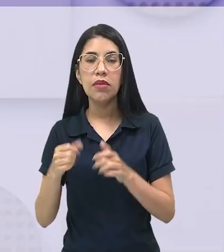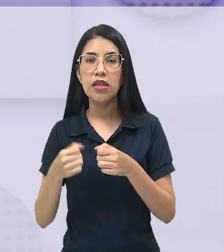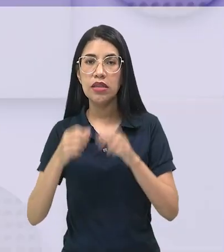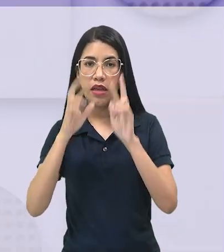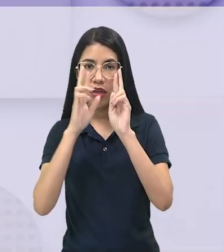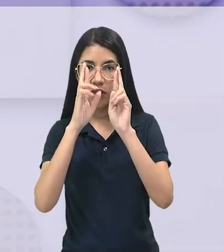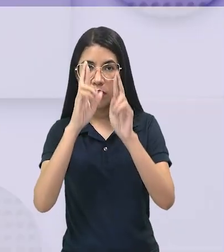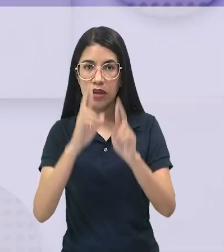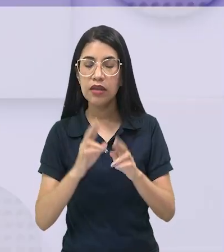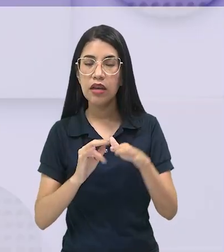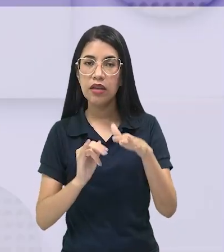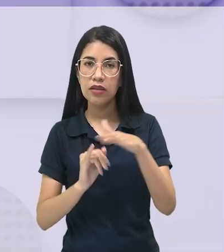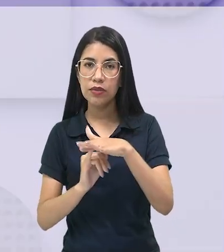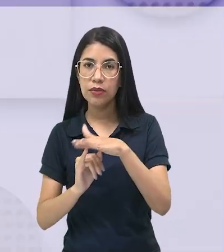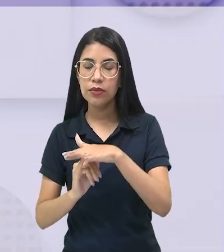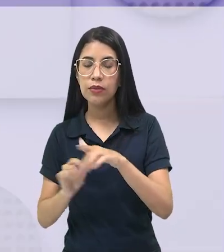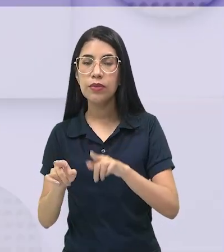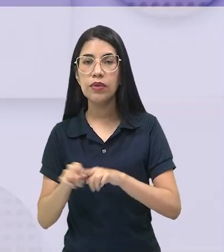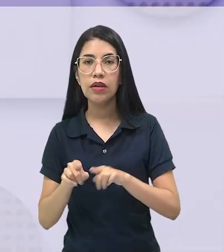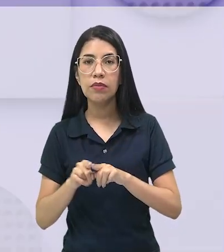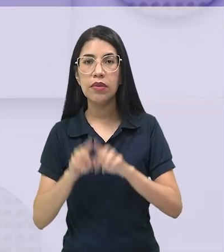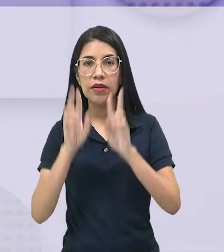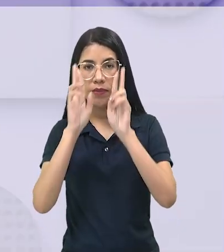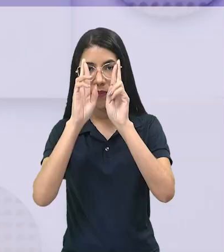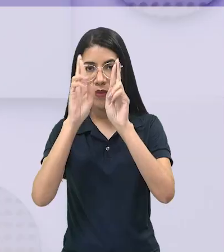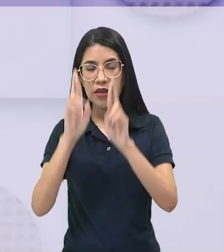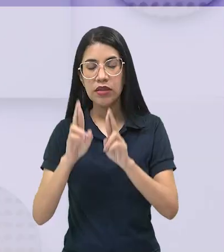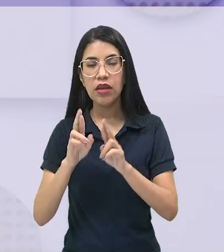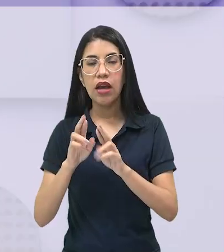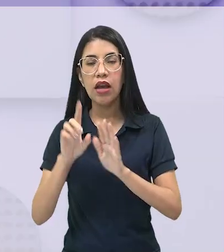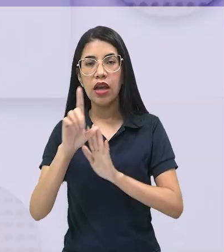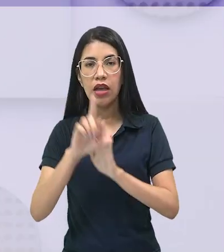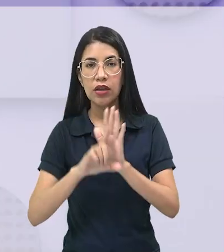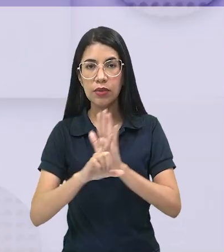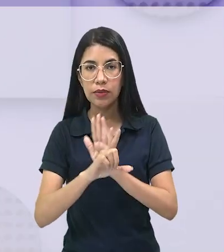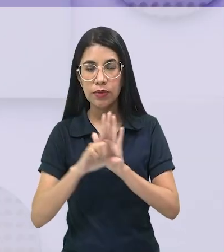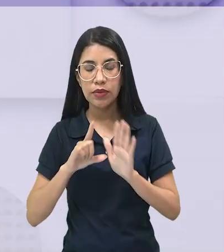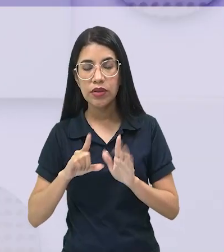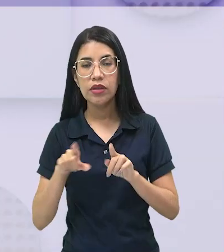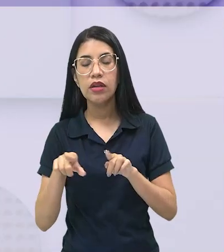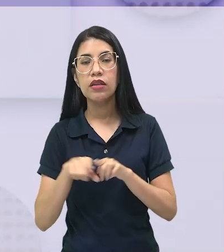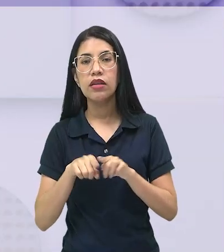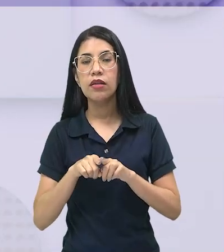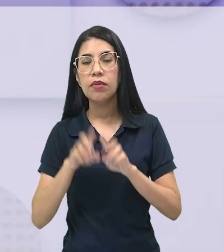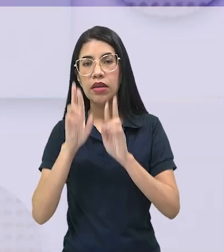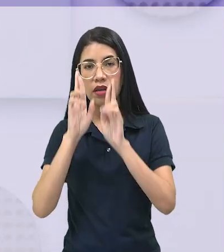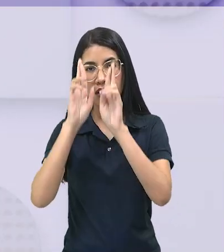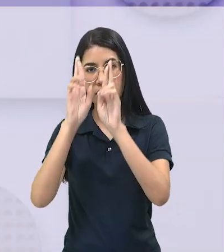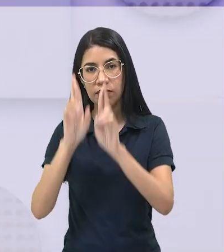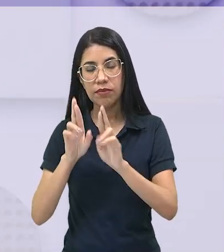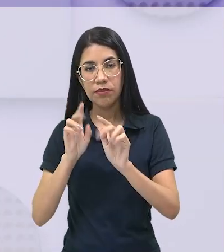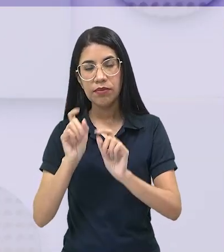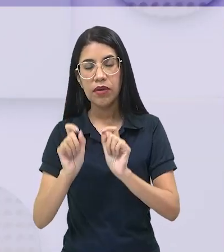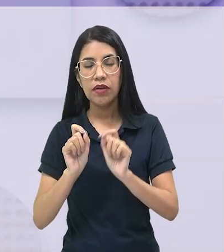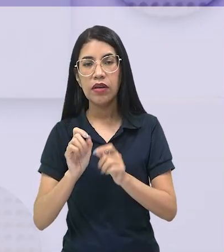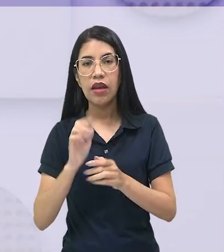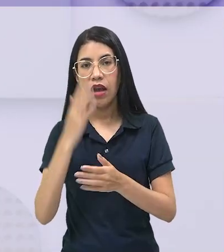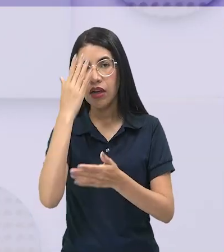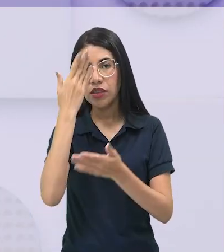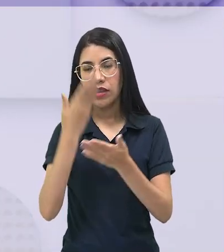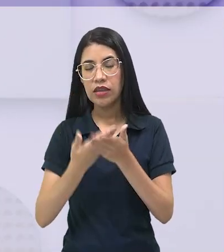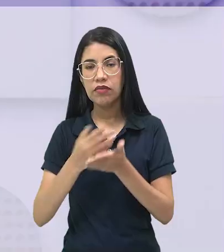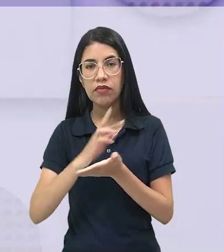respeitar as instituições, respeitar as liturgias, respeitar os